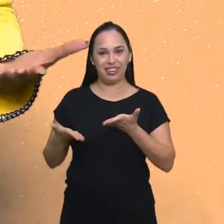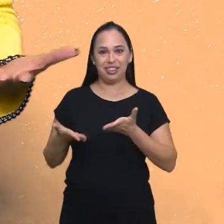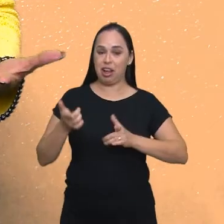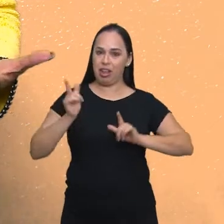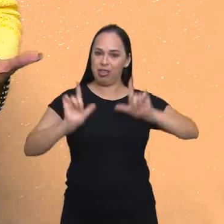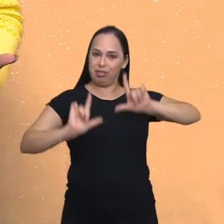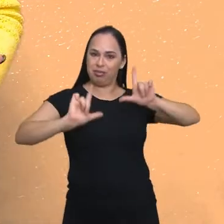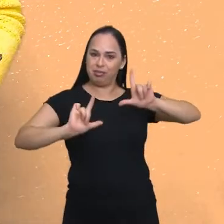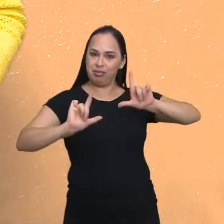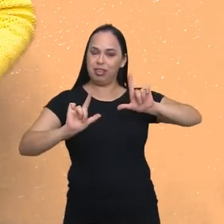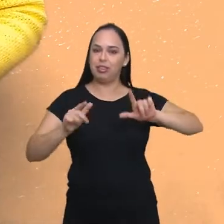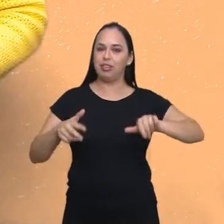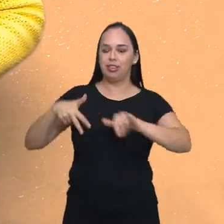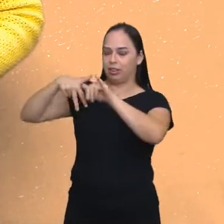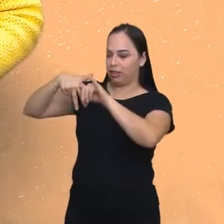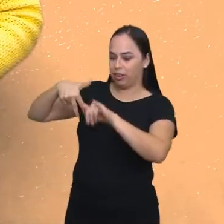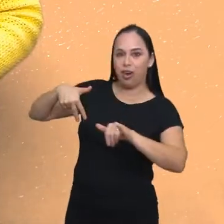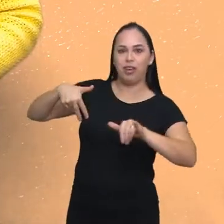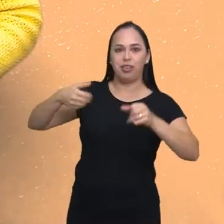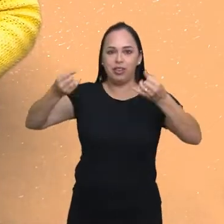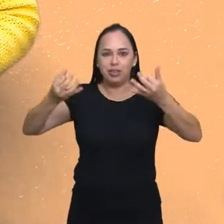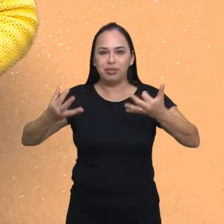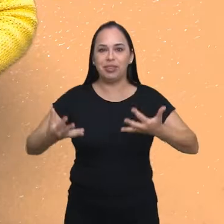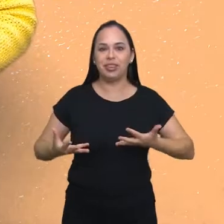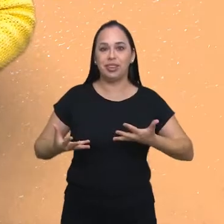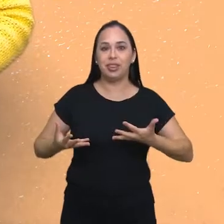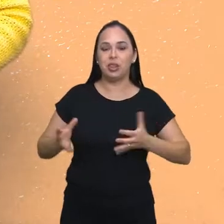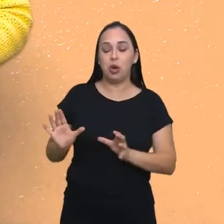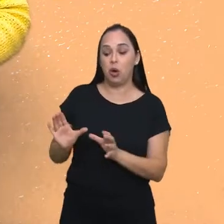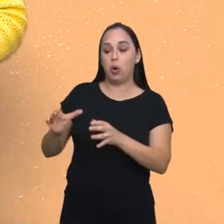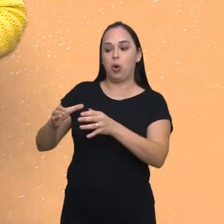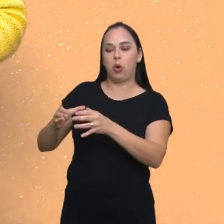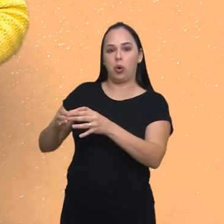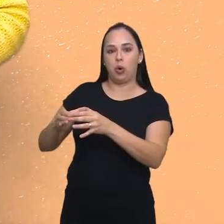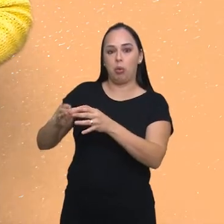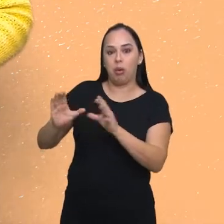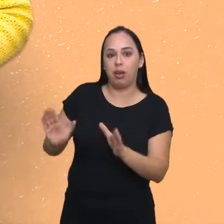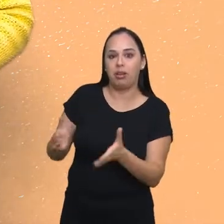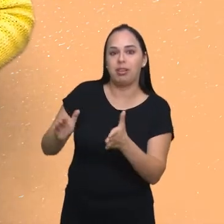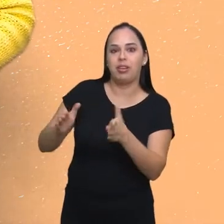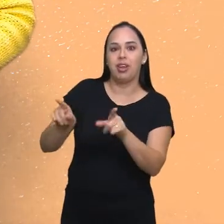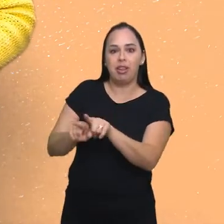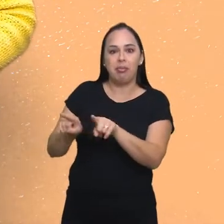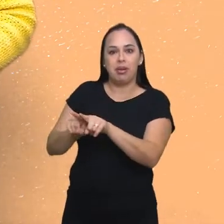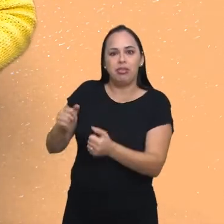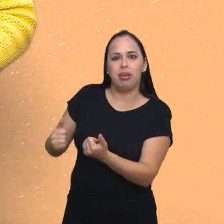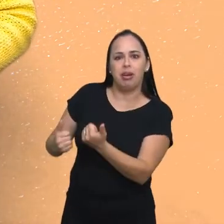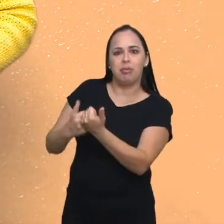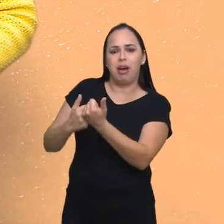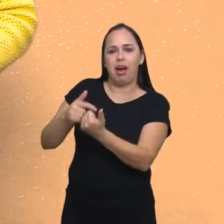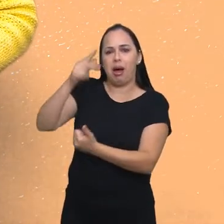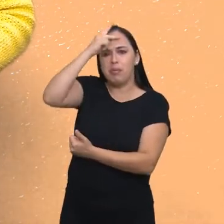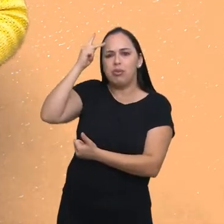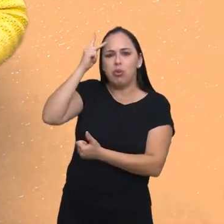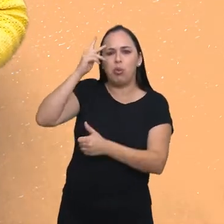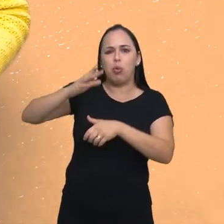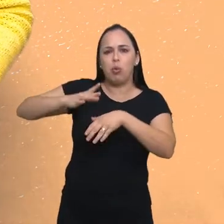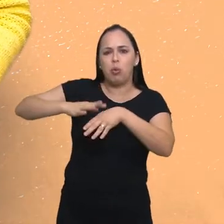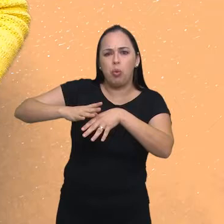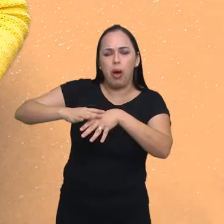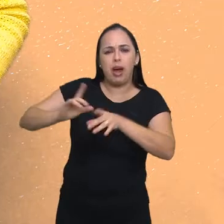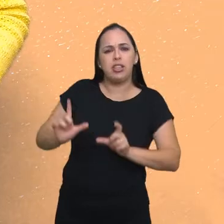seja bem-vindo ao nosso programa. O Com a Palavra de hoje destaca o trabalho do Grupo de Estímulo e Solidariedade ao Tratamento Oncológico,